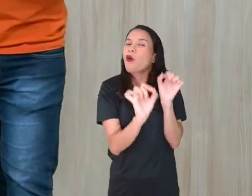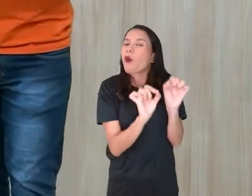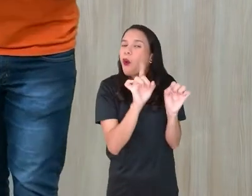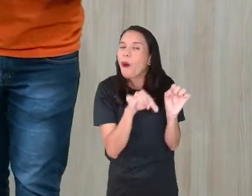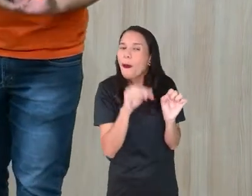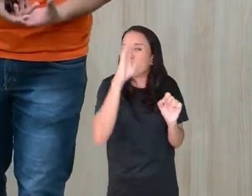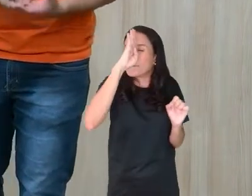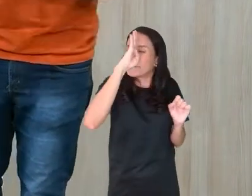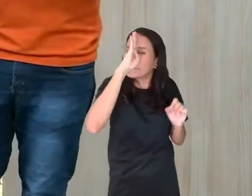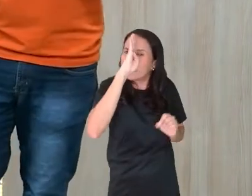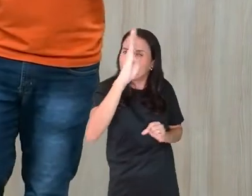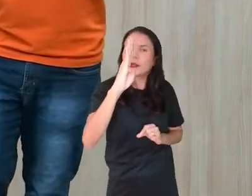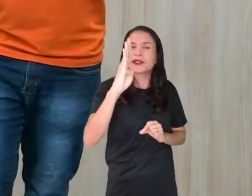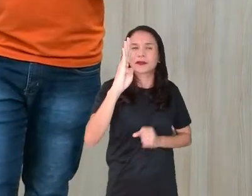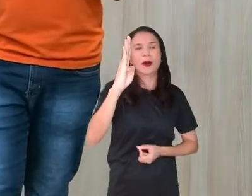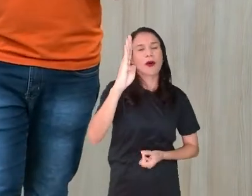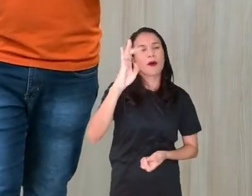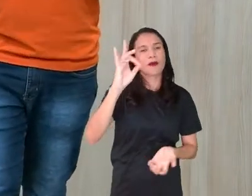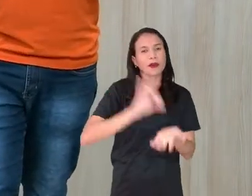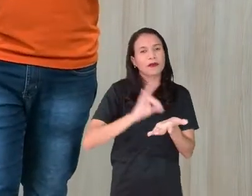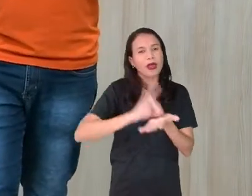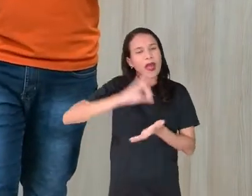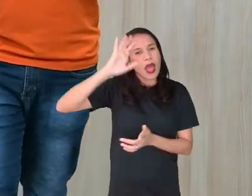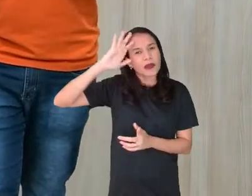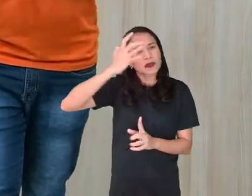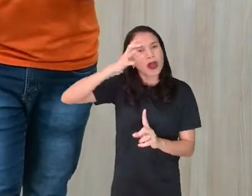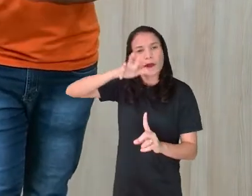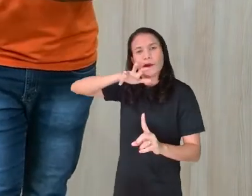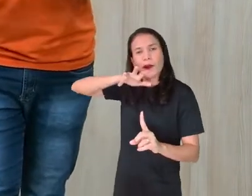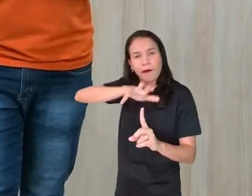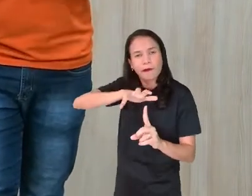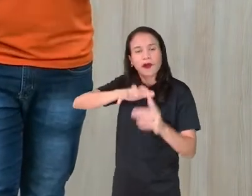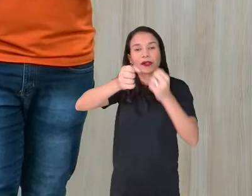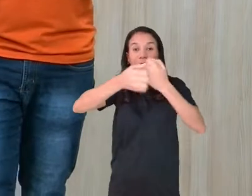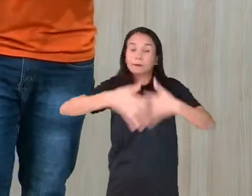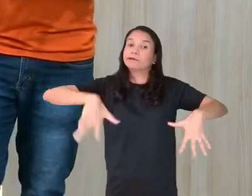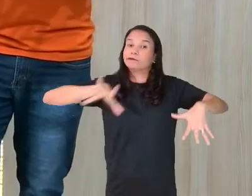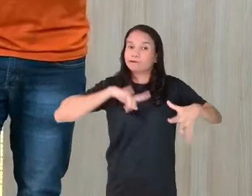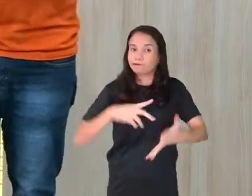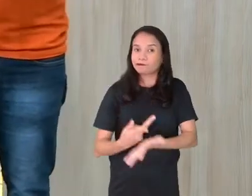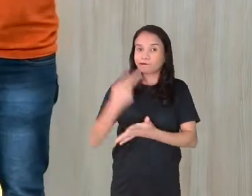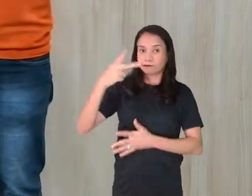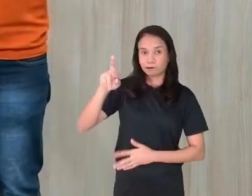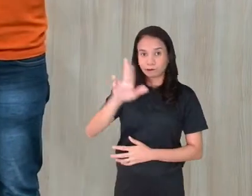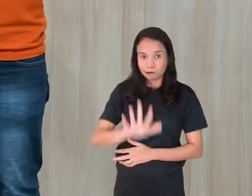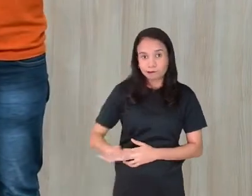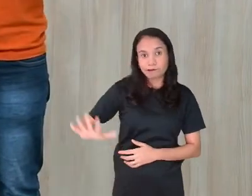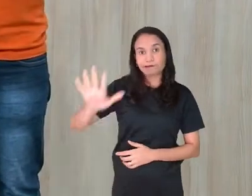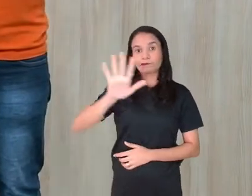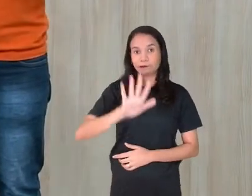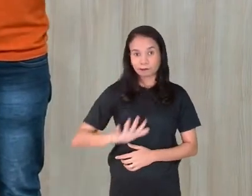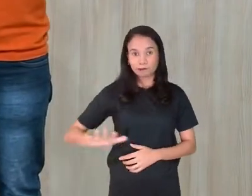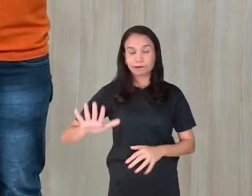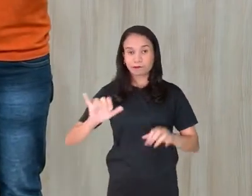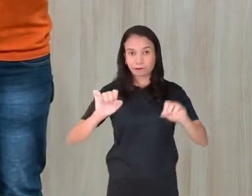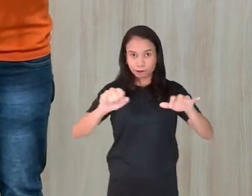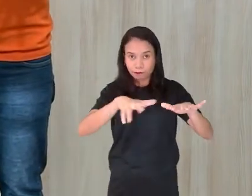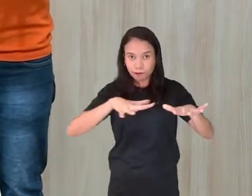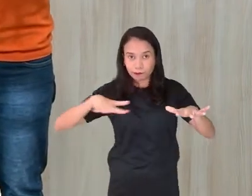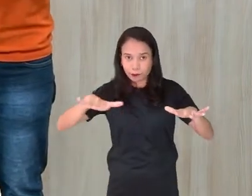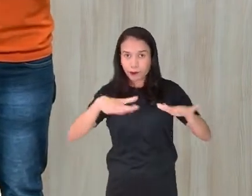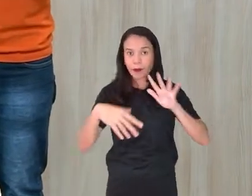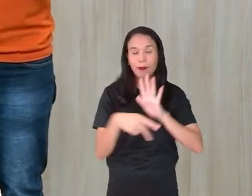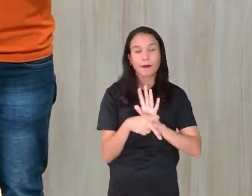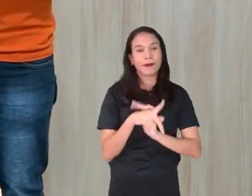as principais consequências, né, naturais que vão acontecer ali naquela área,